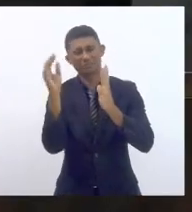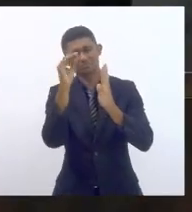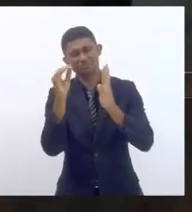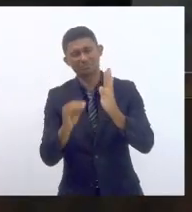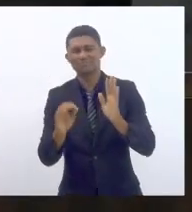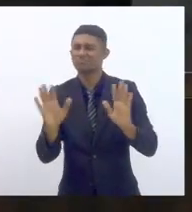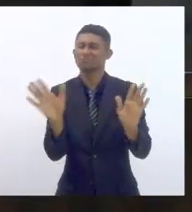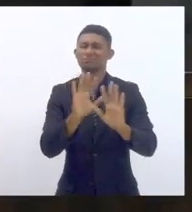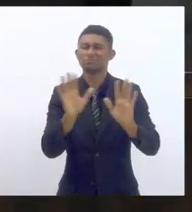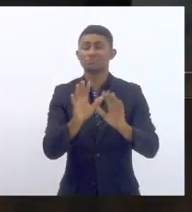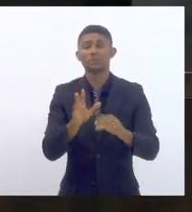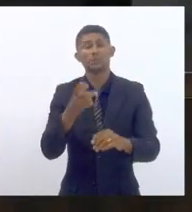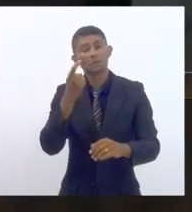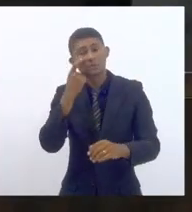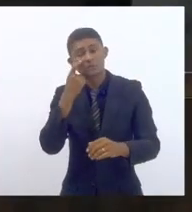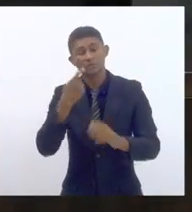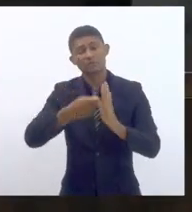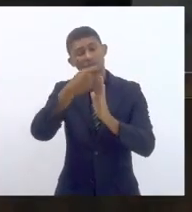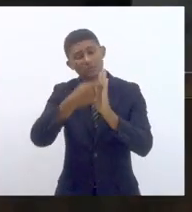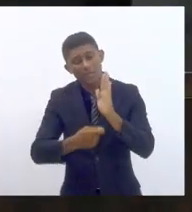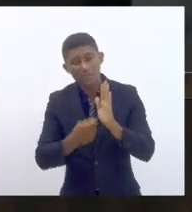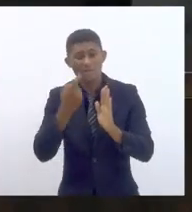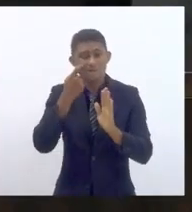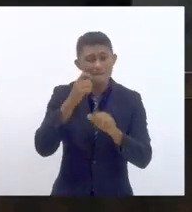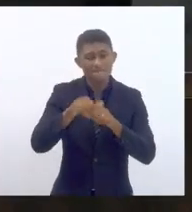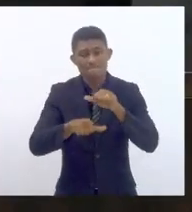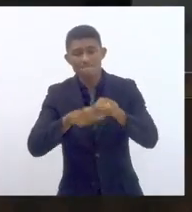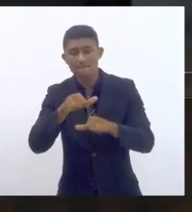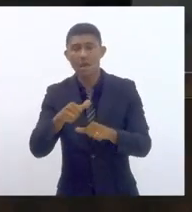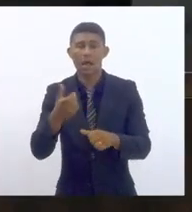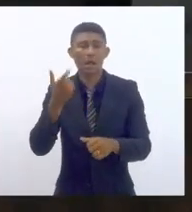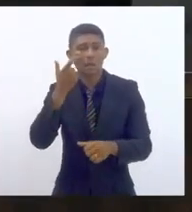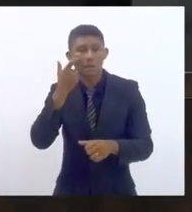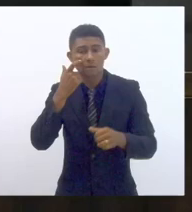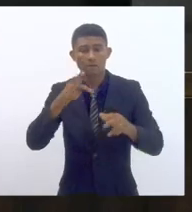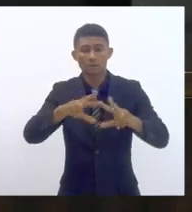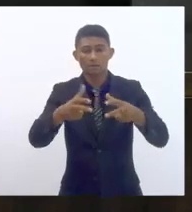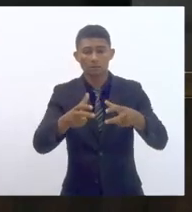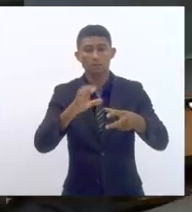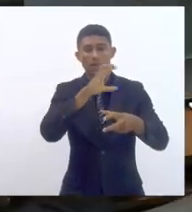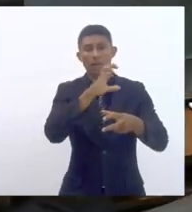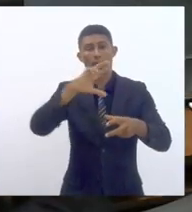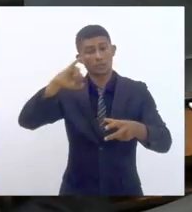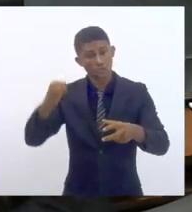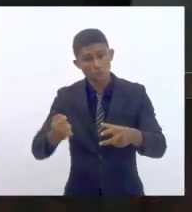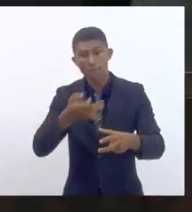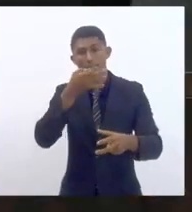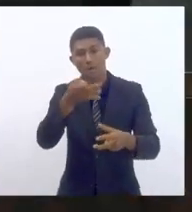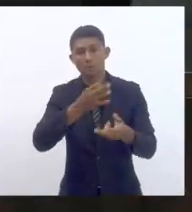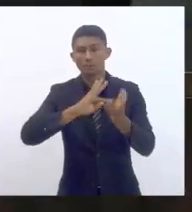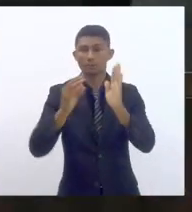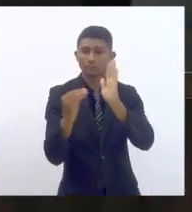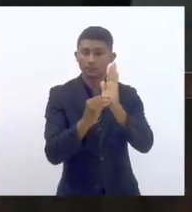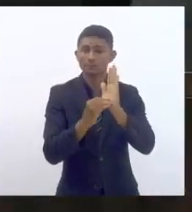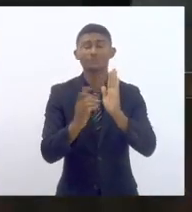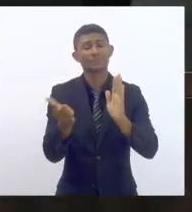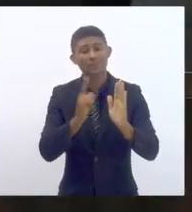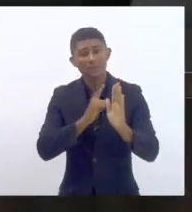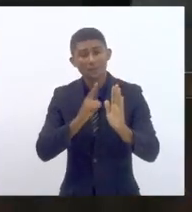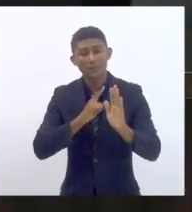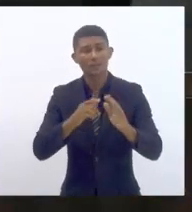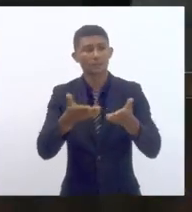alguma, tiver algum avanço no texto, para que a gente possa fazer no parecer da Comissão de Constituição e Justiça, ok? Então, tem um grupo grande